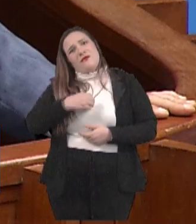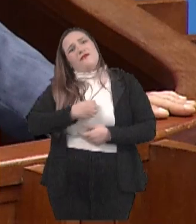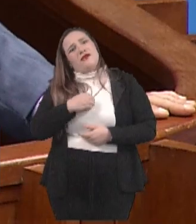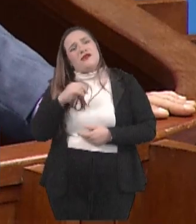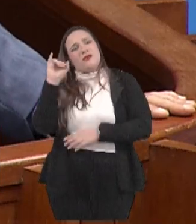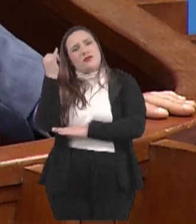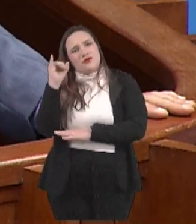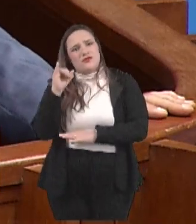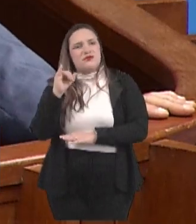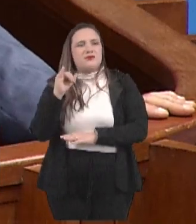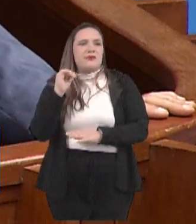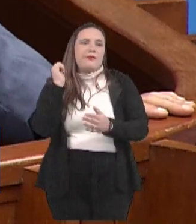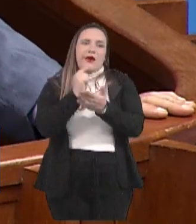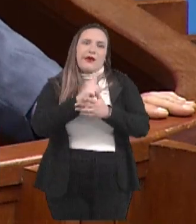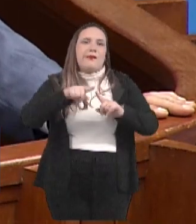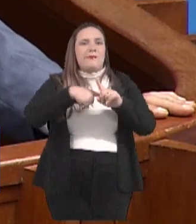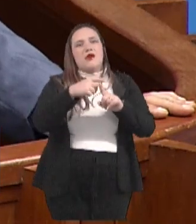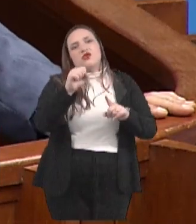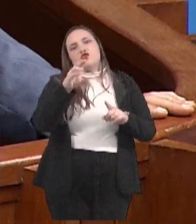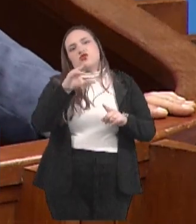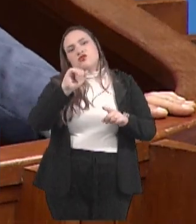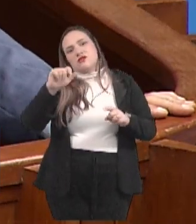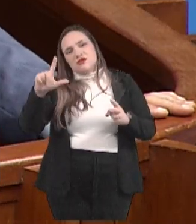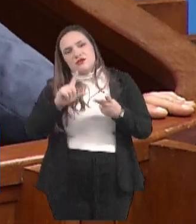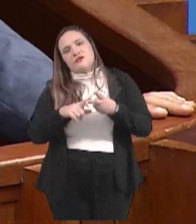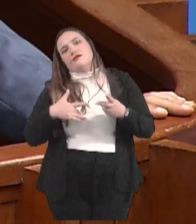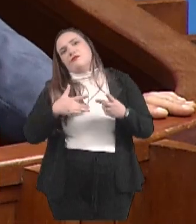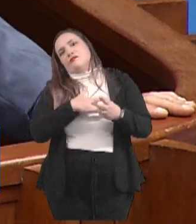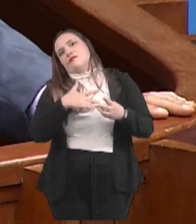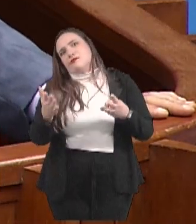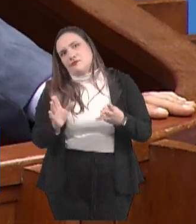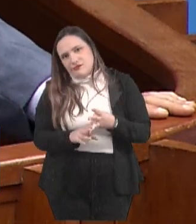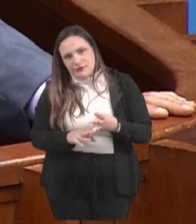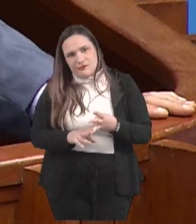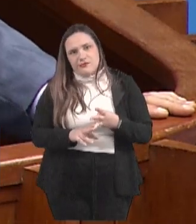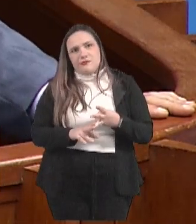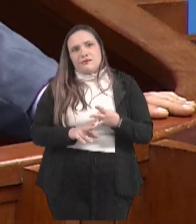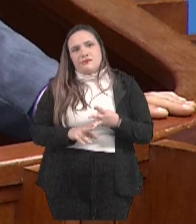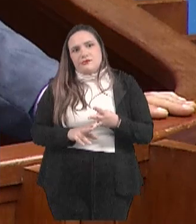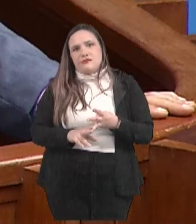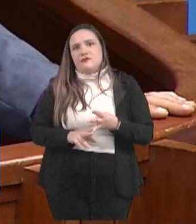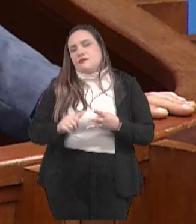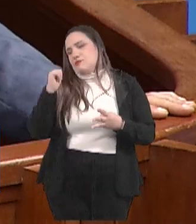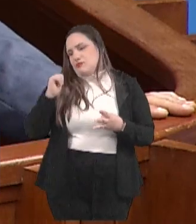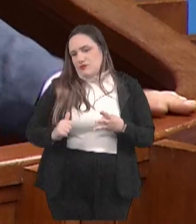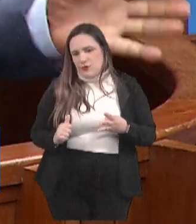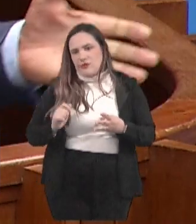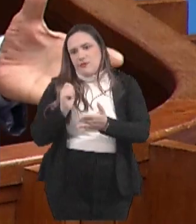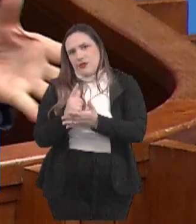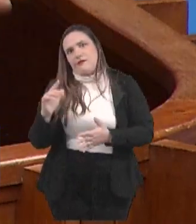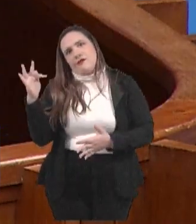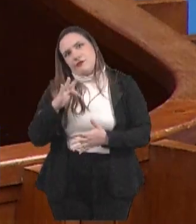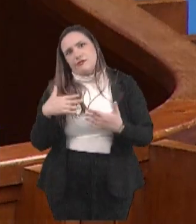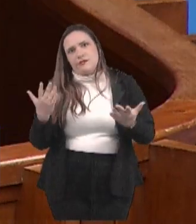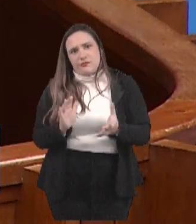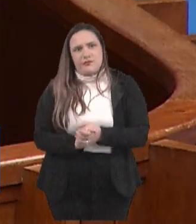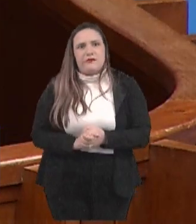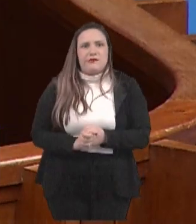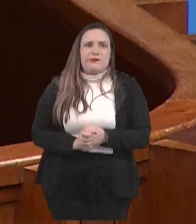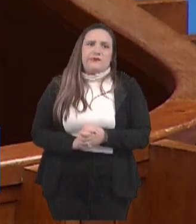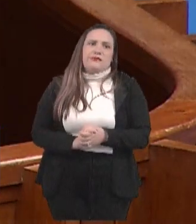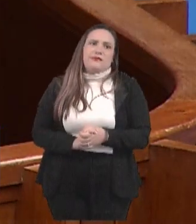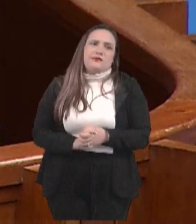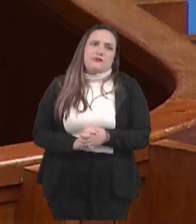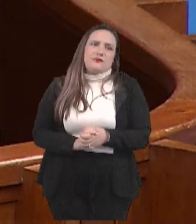mais social, para sustentar a saúde, para sustentar as bolsas universitárias. Isso tudo